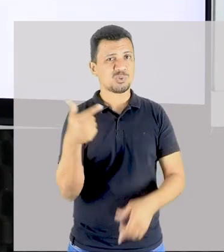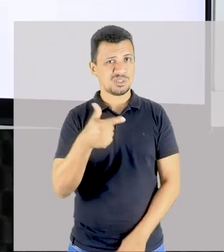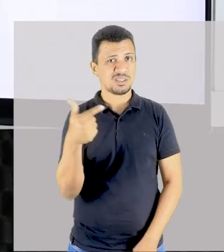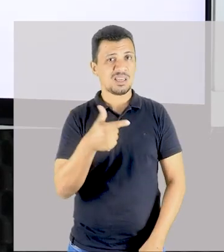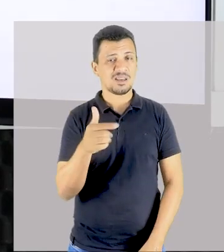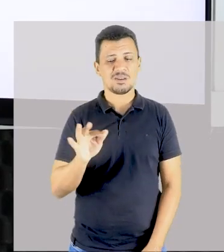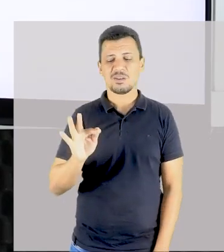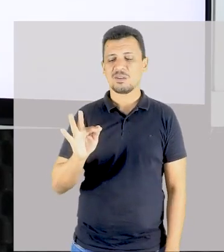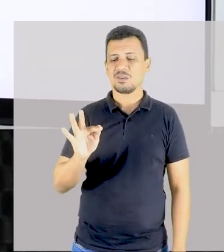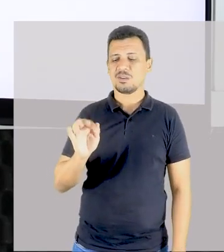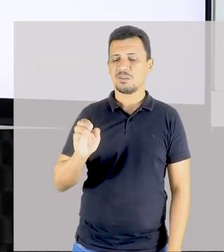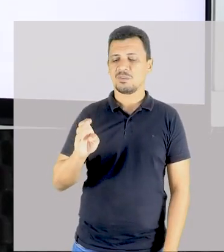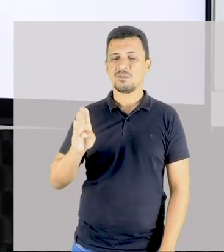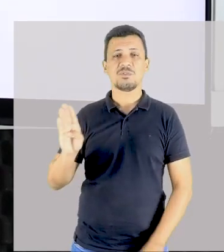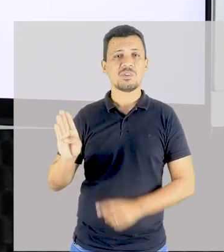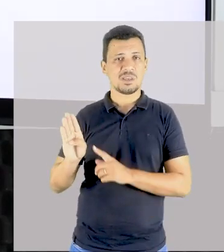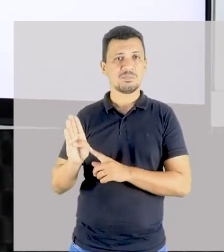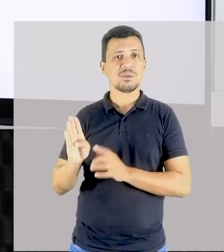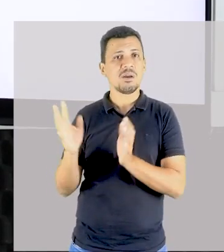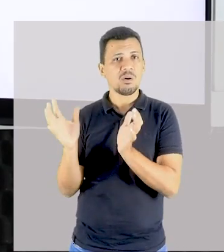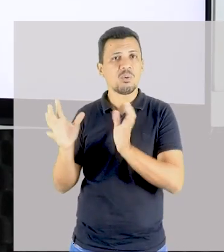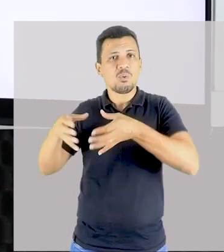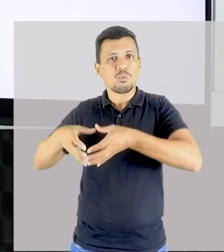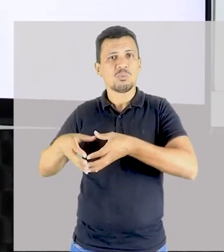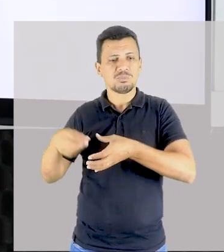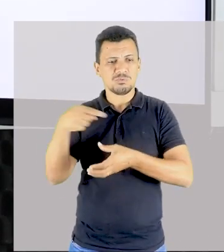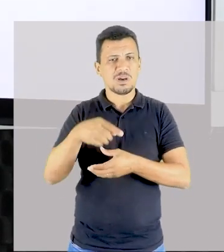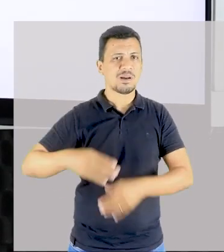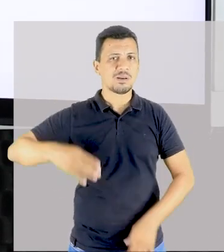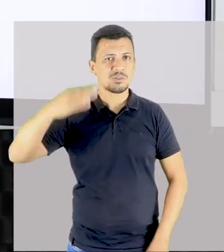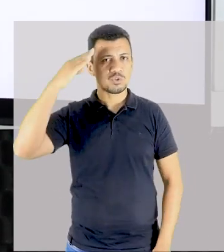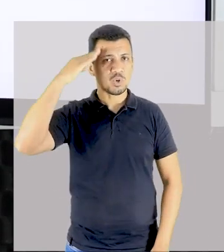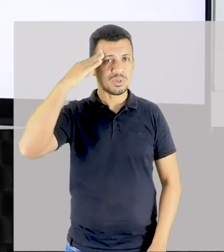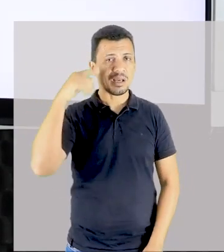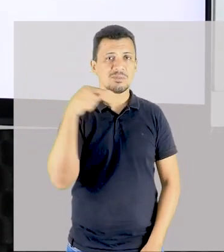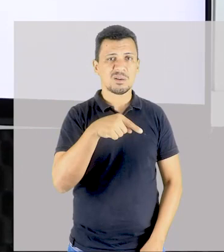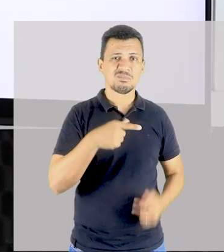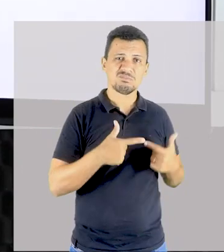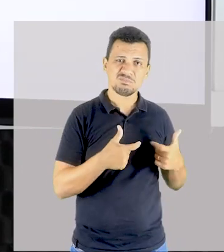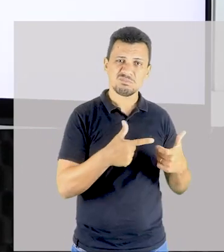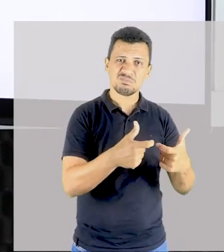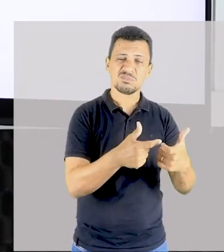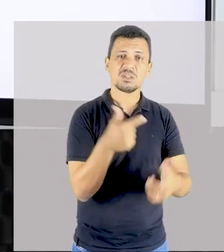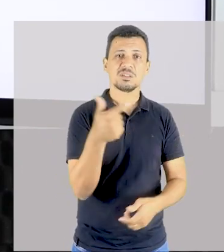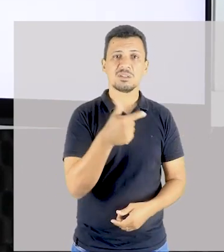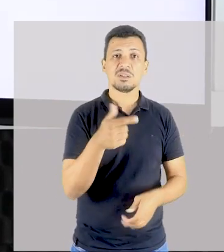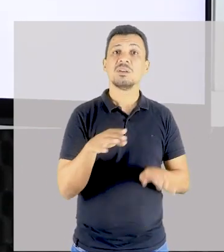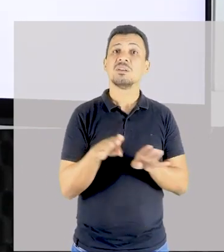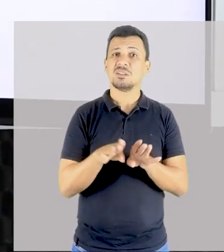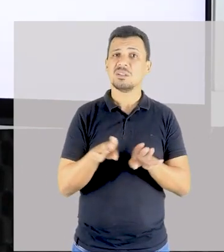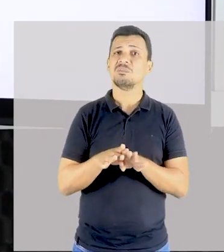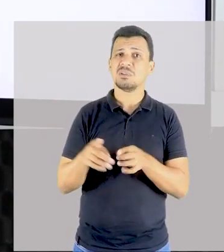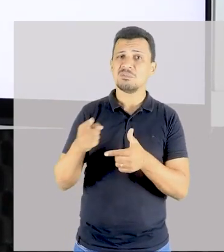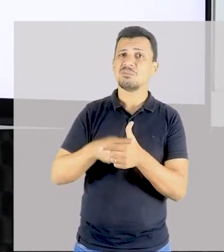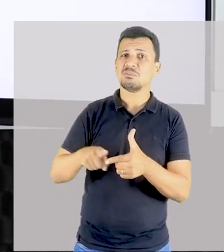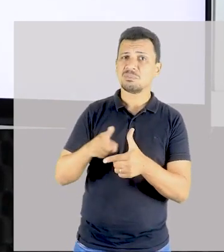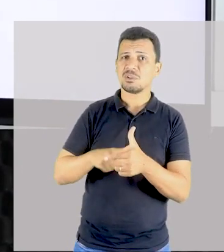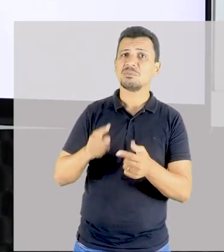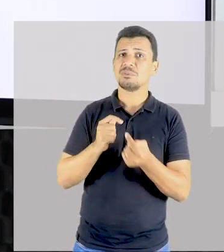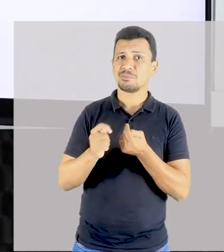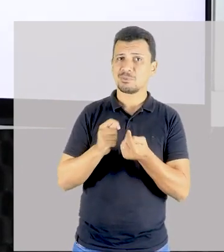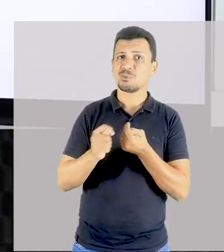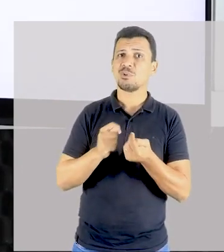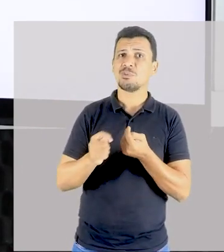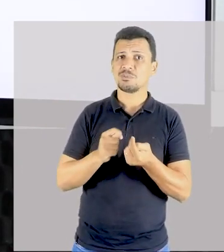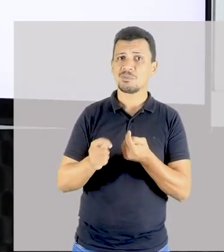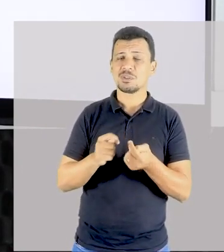época a força expedicionária brasileira enviou soldados mas assim o Brasil também sofreu impactos econômicos por conta da Guerra